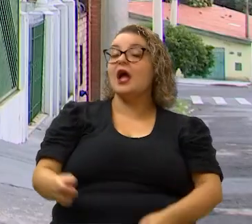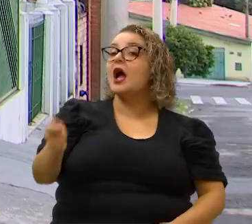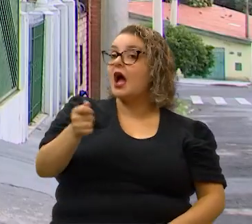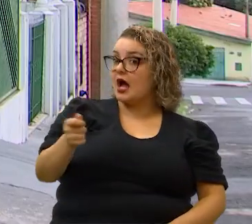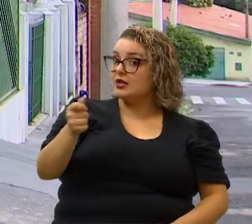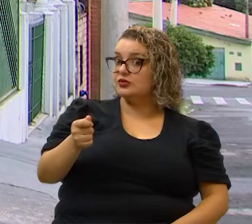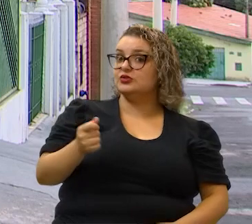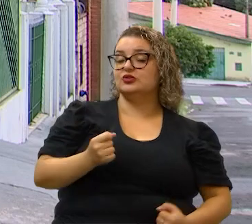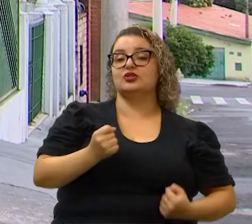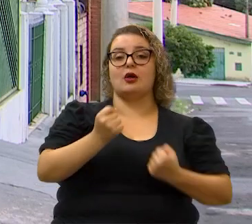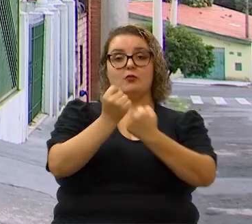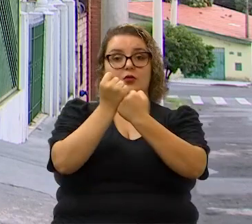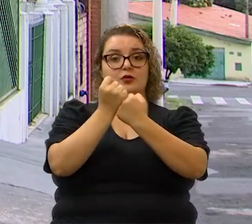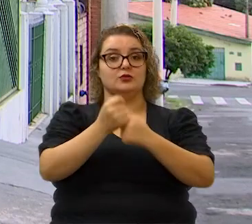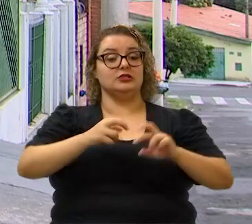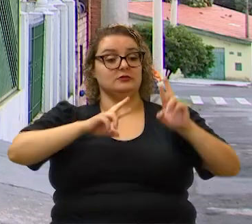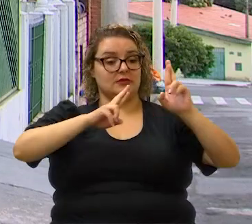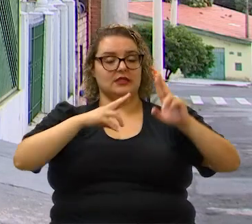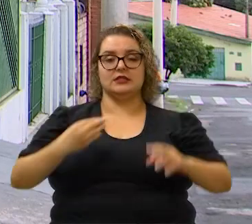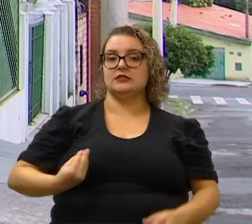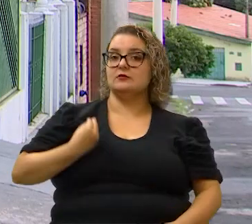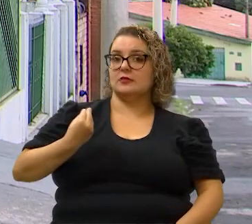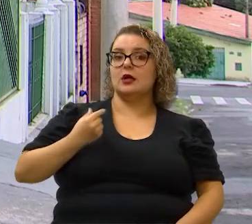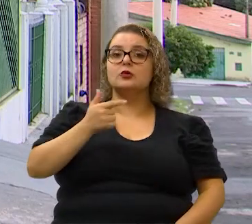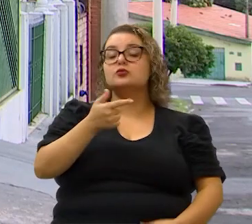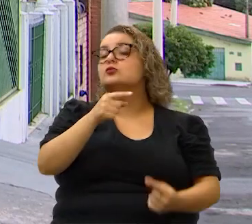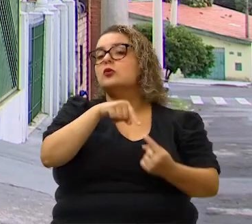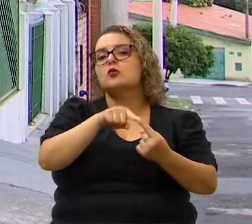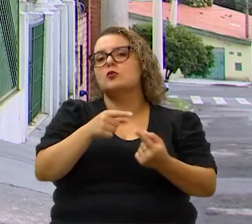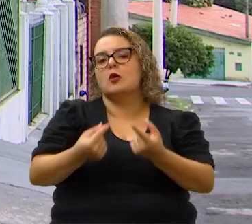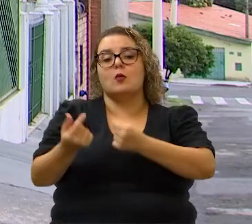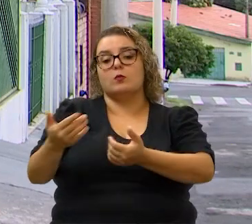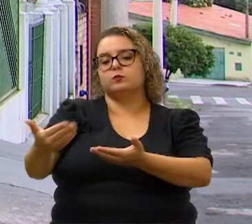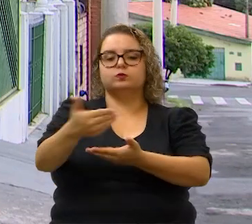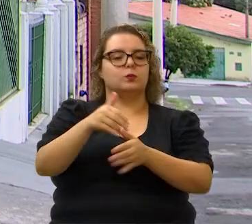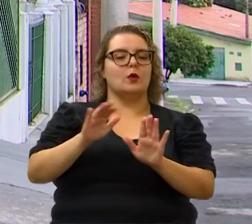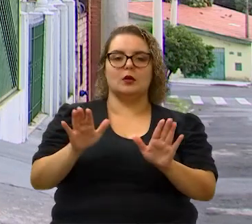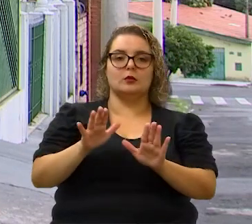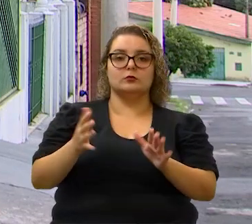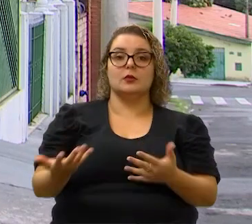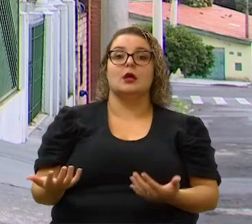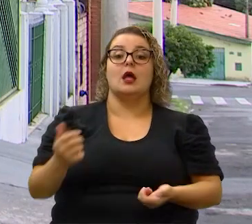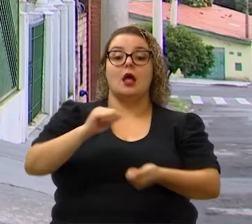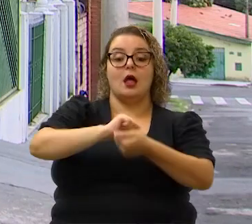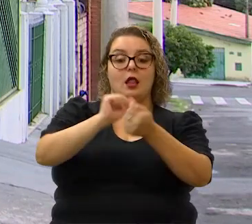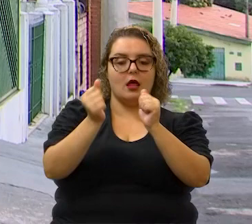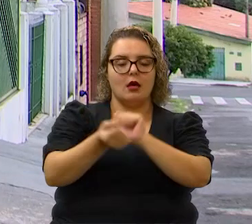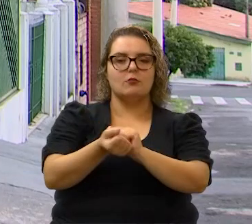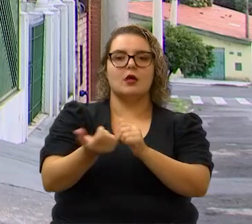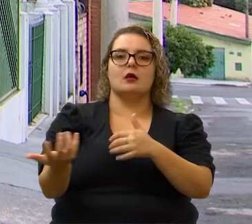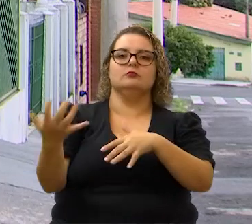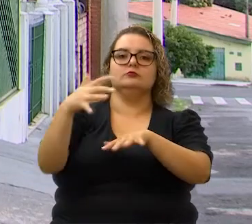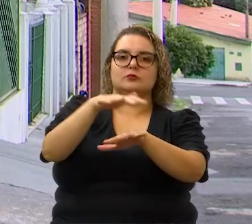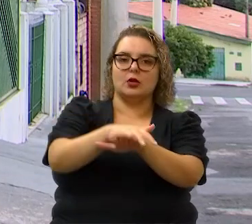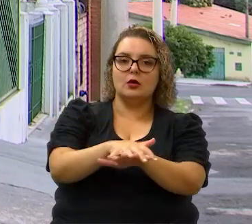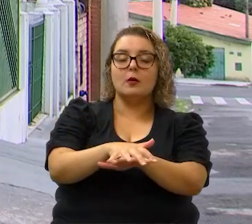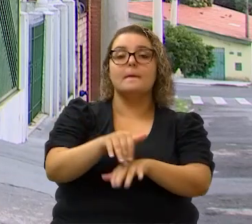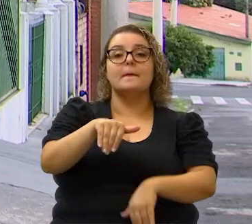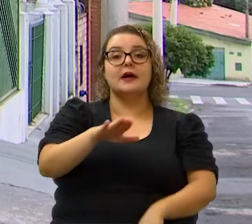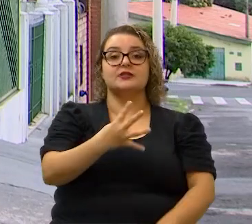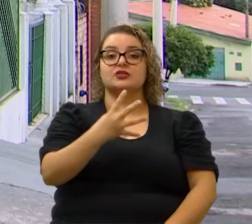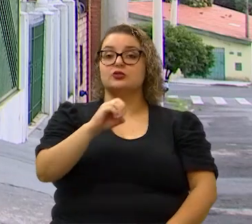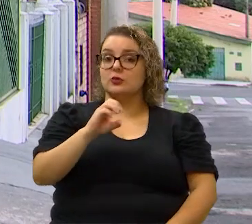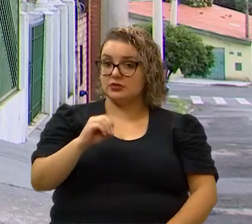associação de apoio esperança e vida é uma entidade sem fins lucrativos que busca inserir e reabilitar mais de